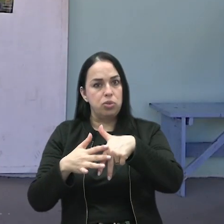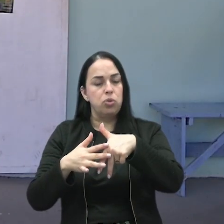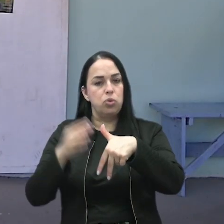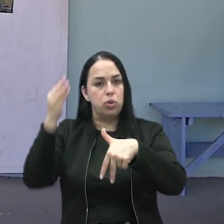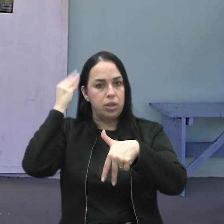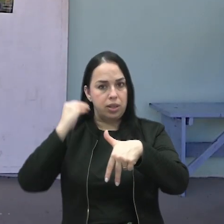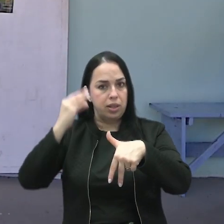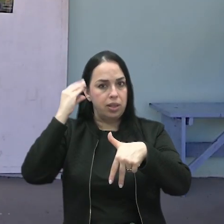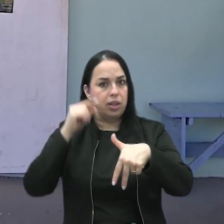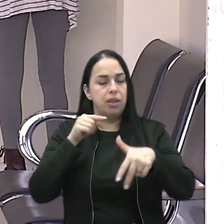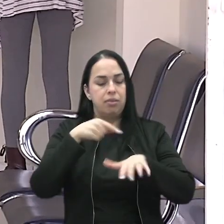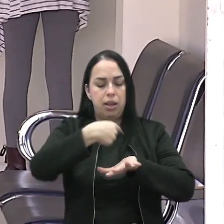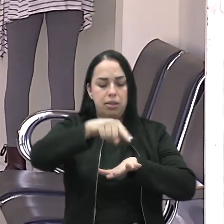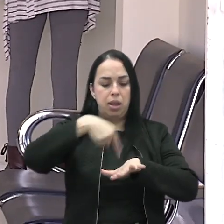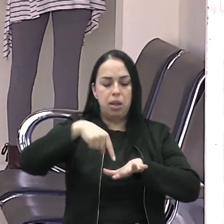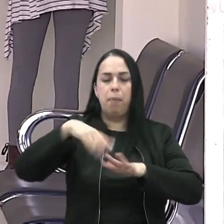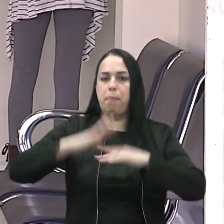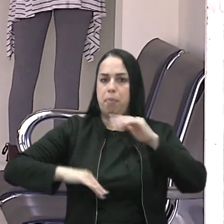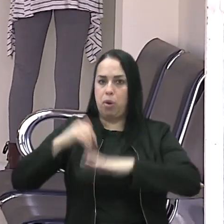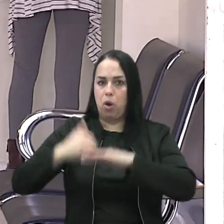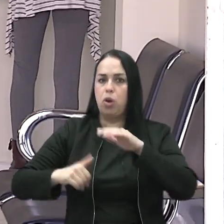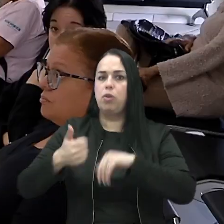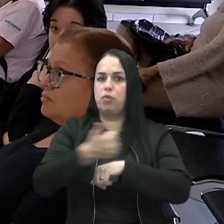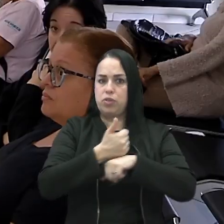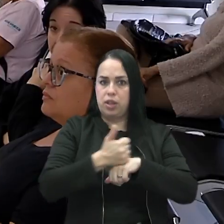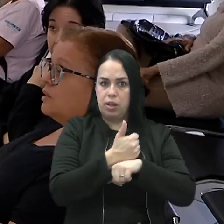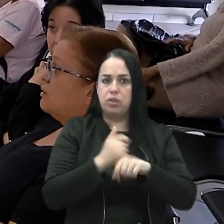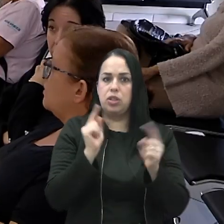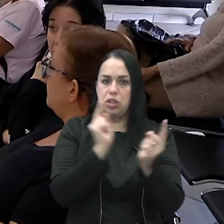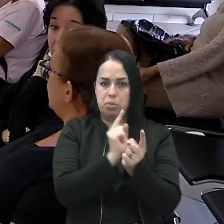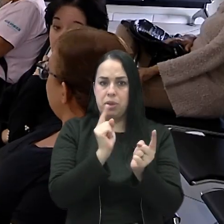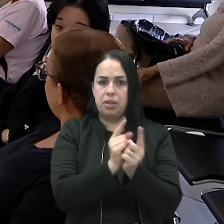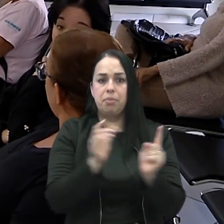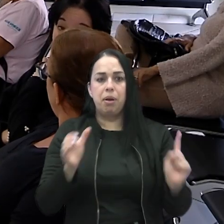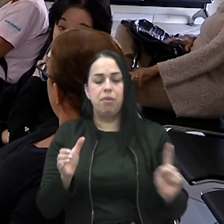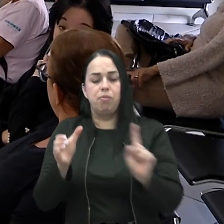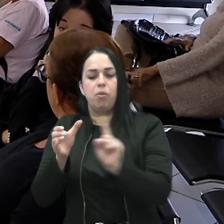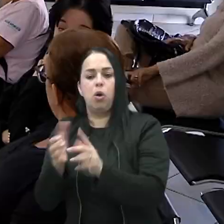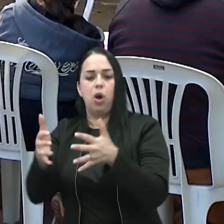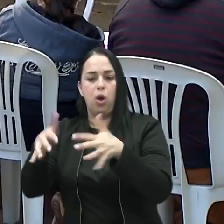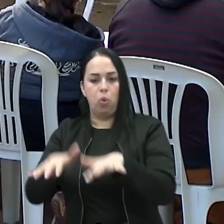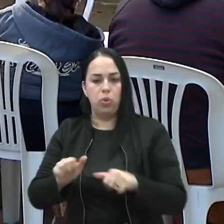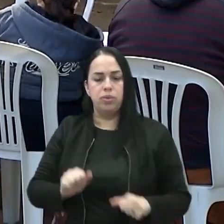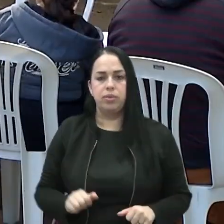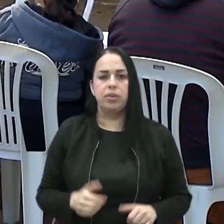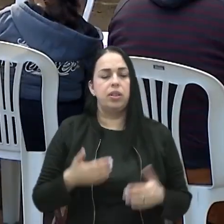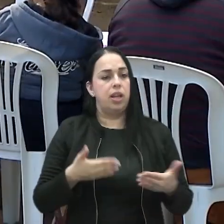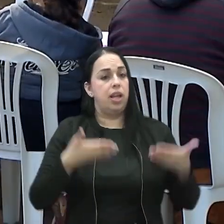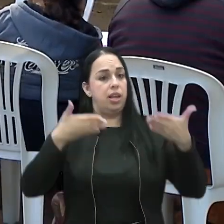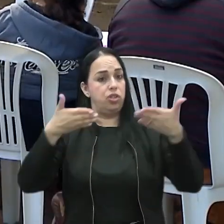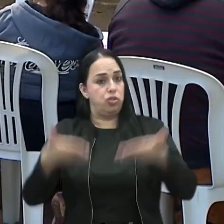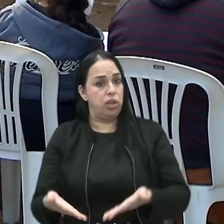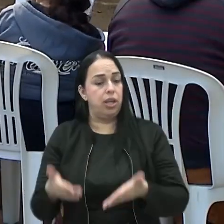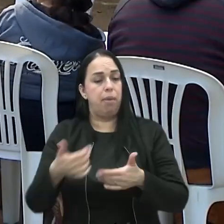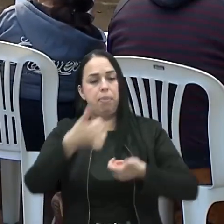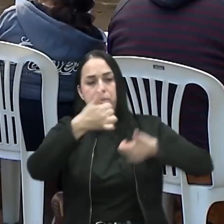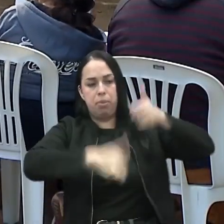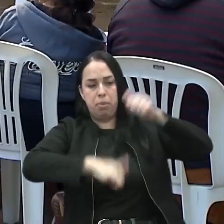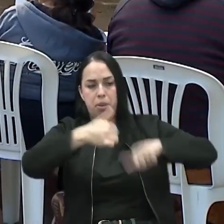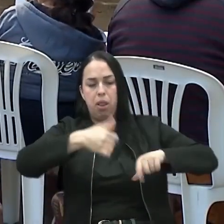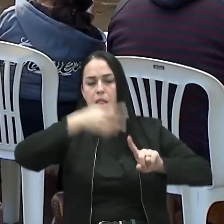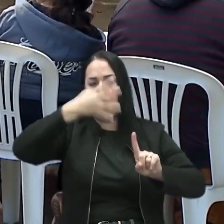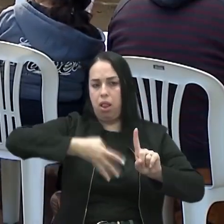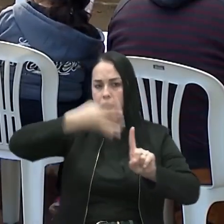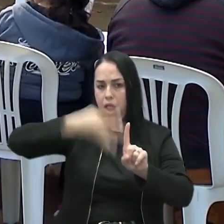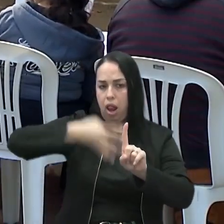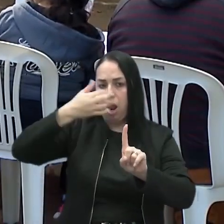pacientes com esquizofrenia recebem atendimento multidisciplinar, focado na reinserção social. E quando esse paciente ele chega aqui, é feita